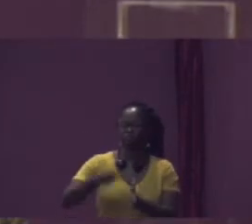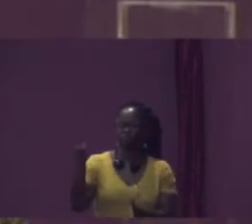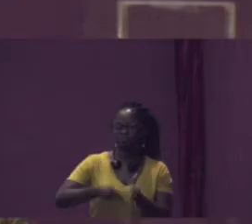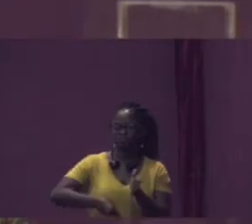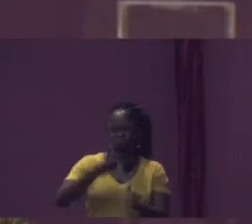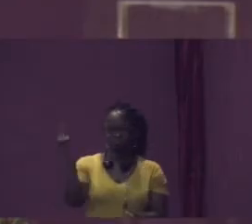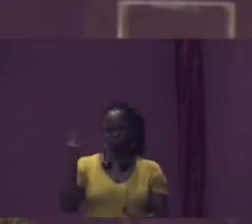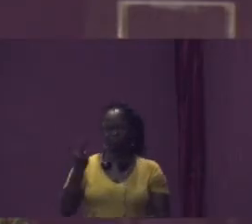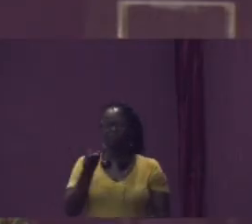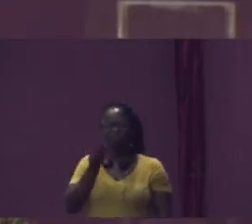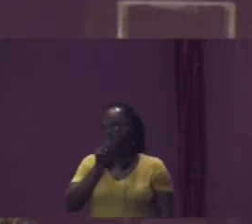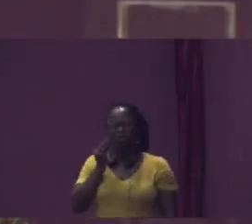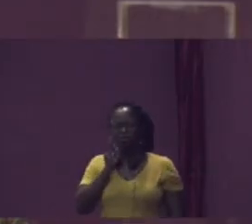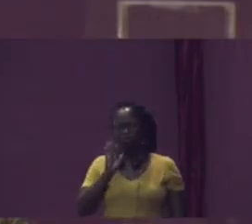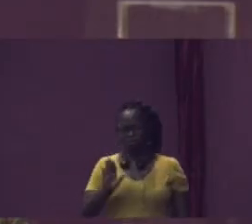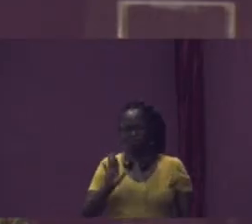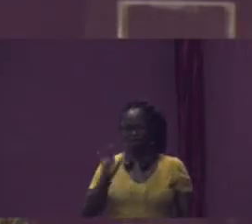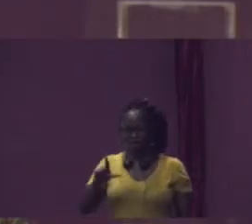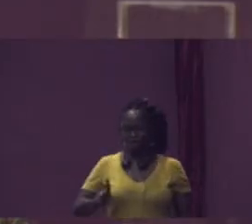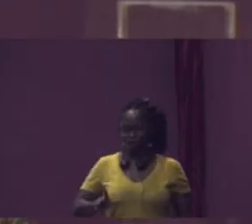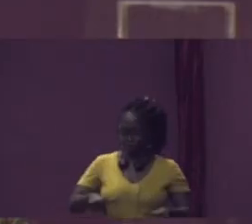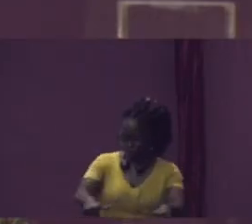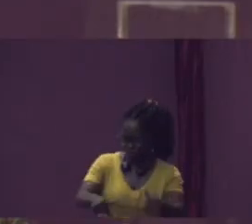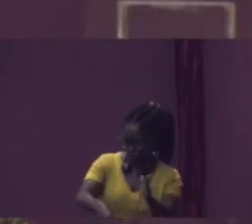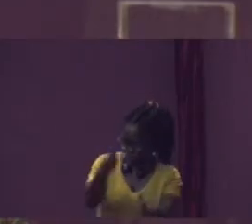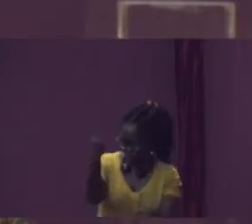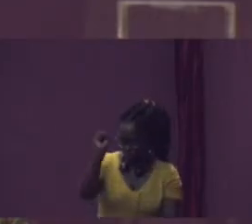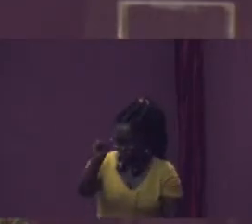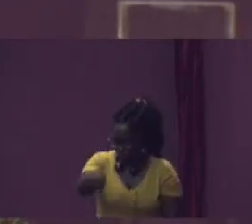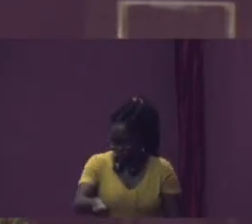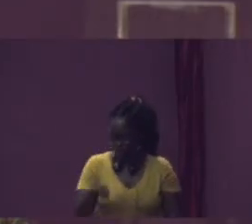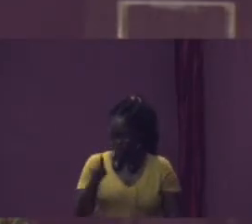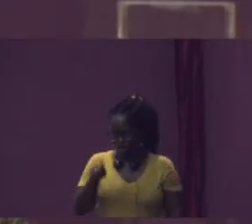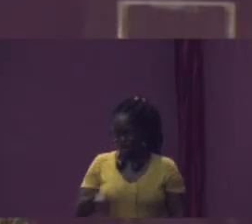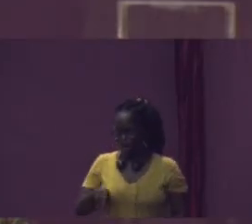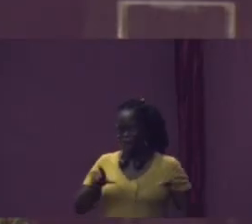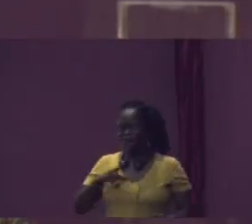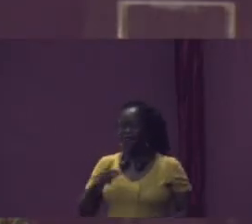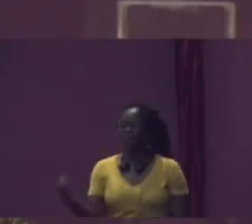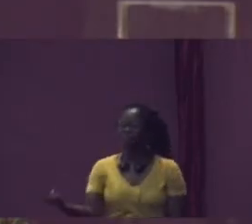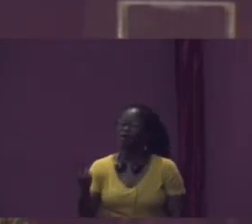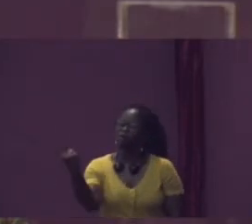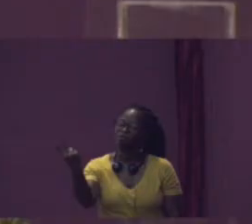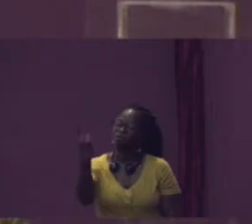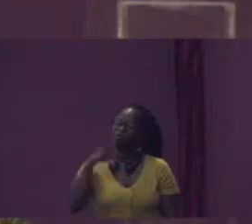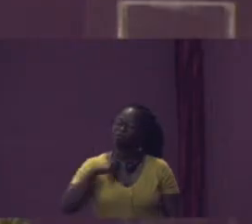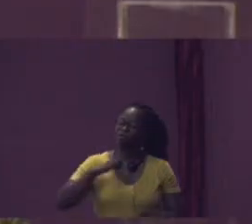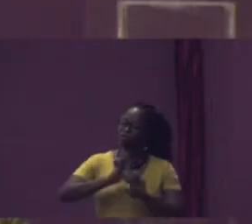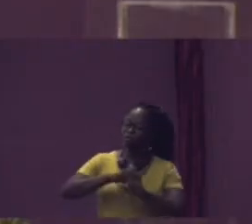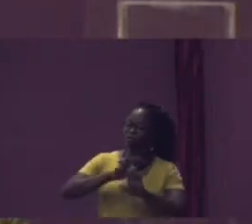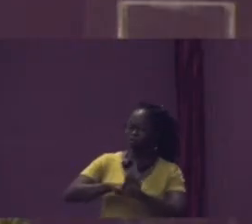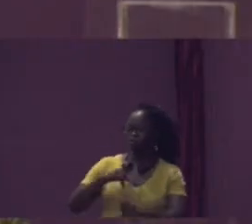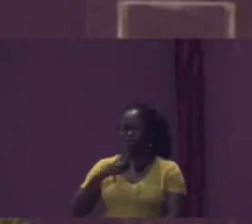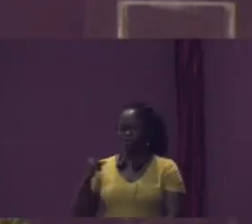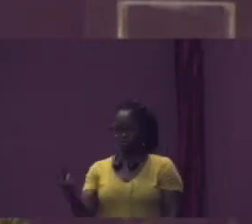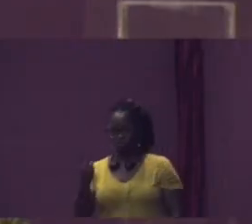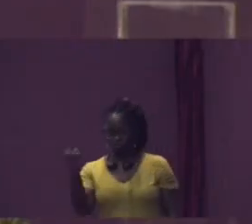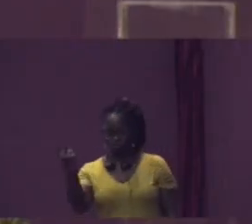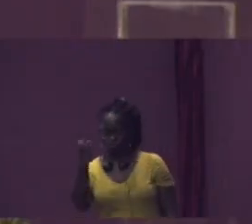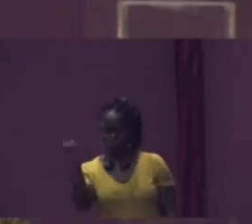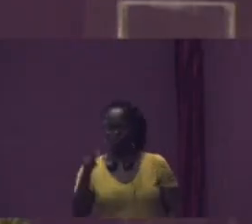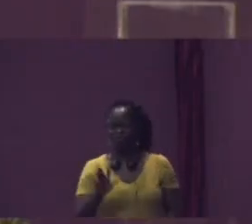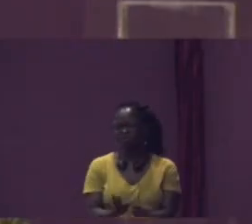cirúrgico, claro. É um procedimento cirúrgico, mas que está envolvido de valores como